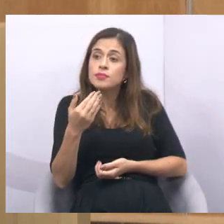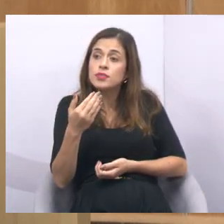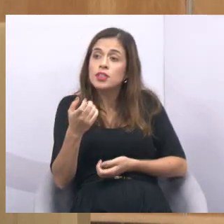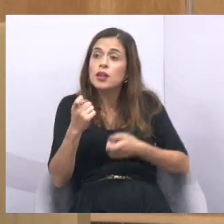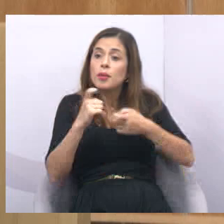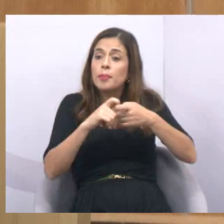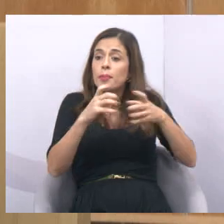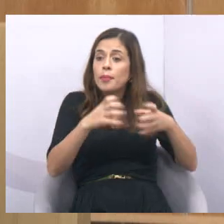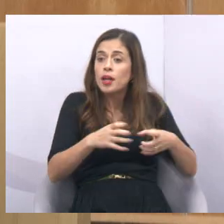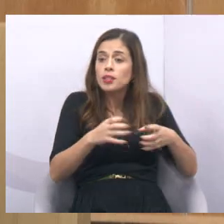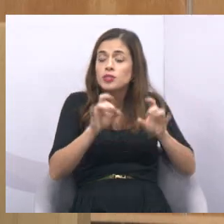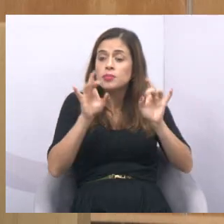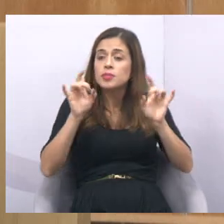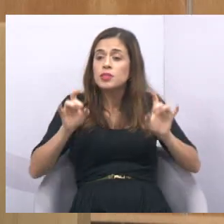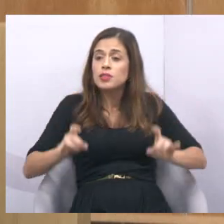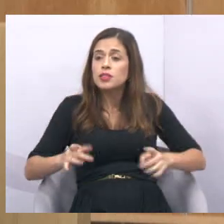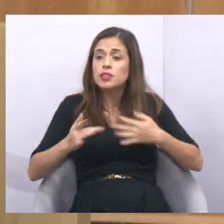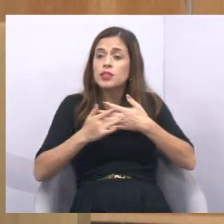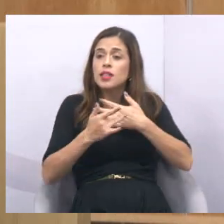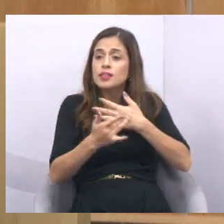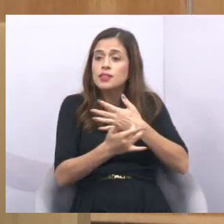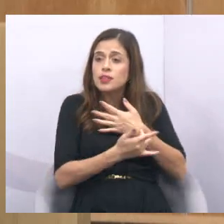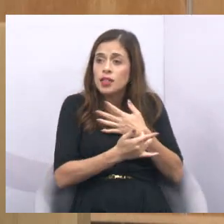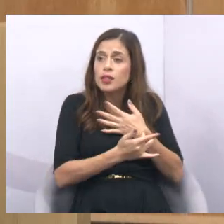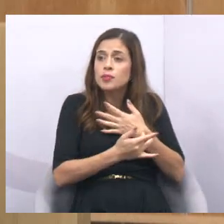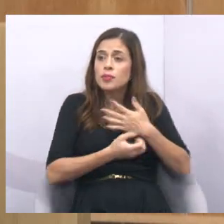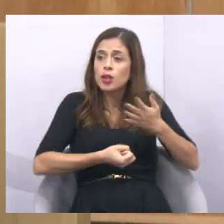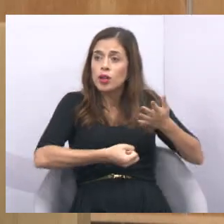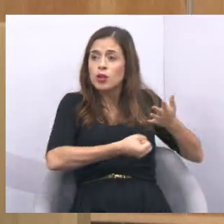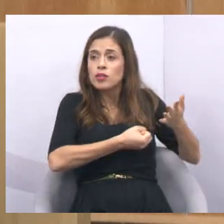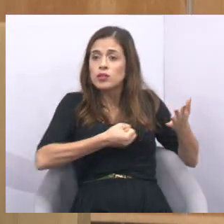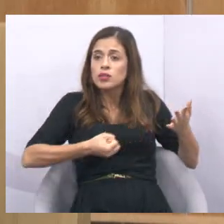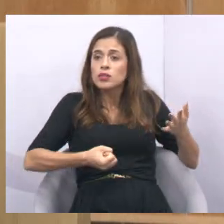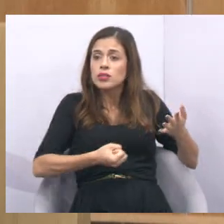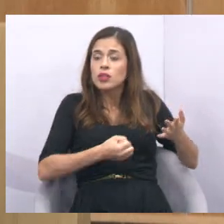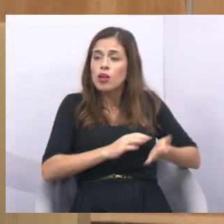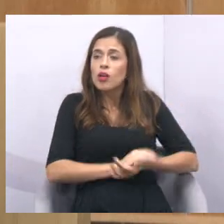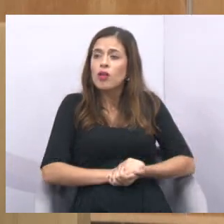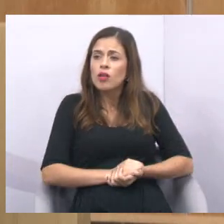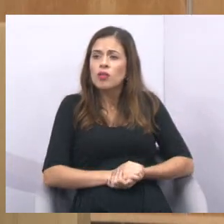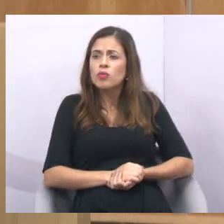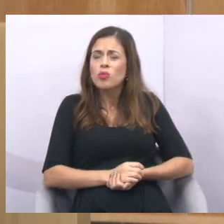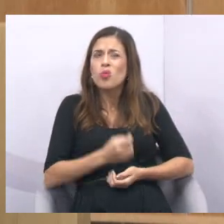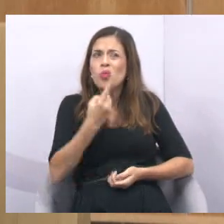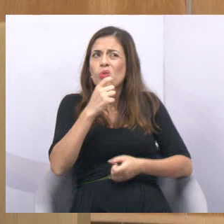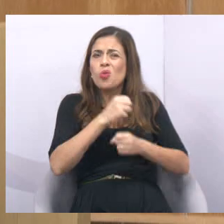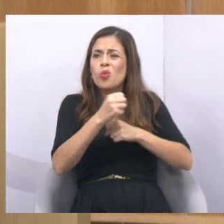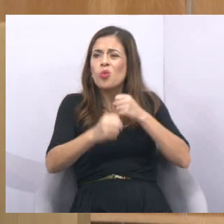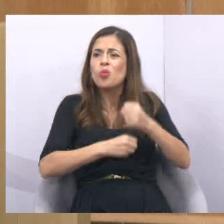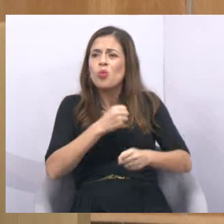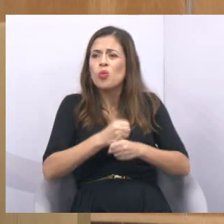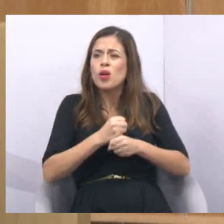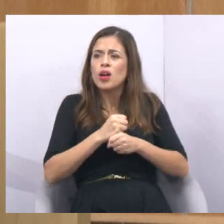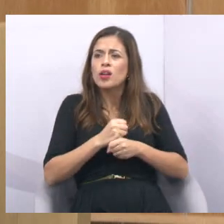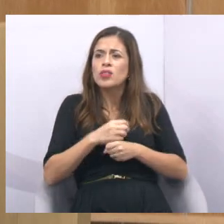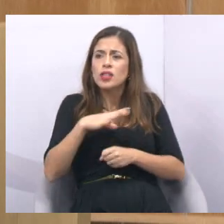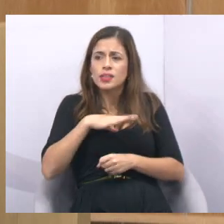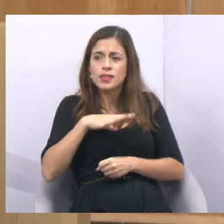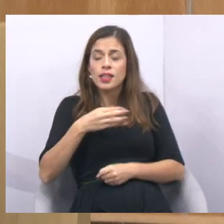meses, e se eu tiver que pedir um exame de ultrassom que eu faço, leva 1 ano em Jundiaí.